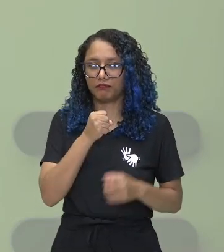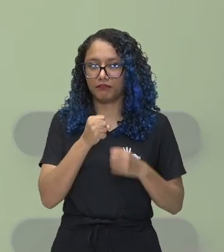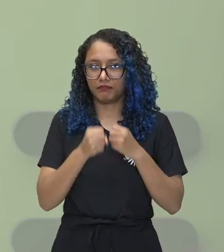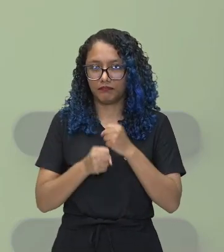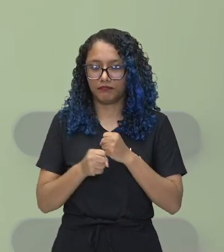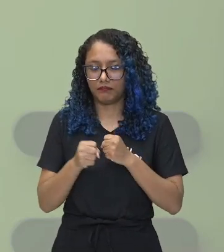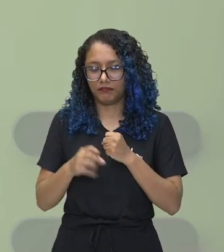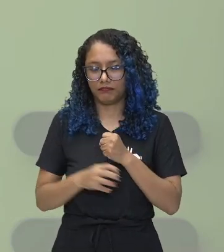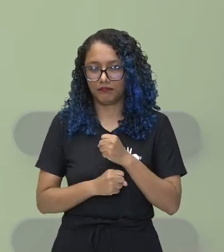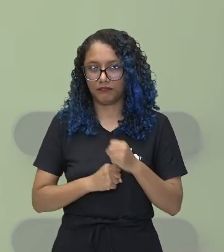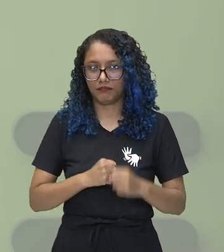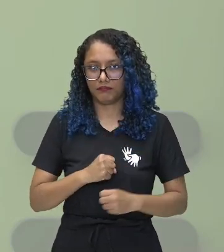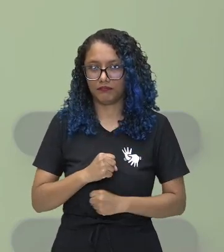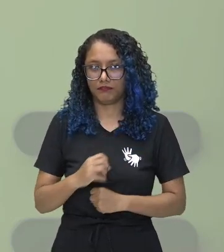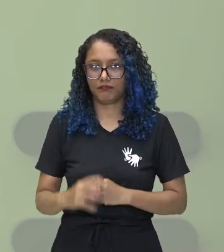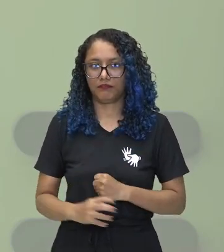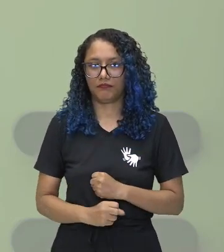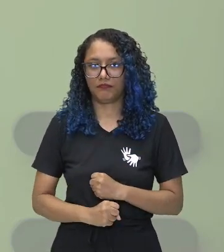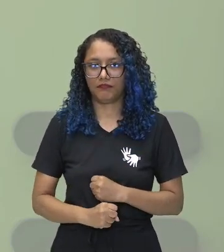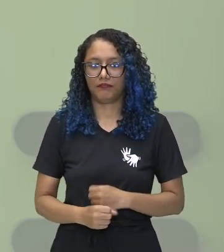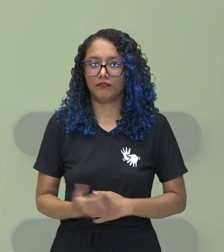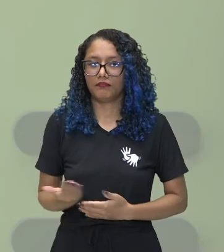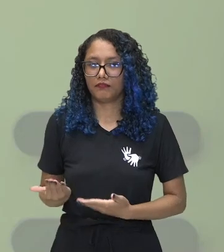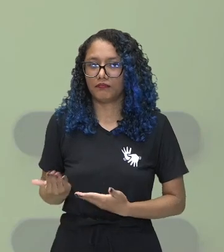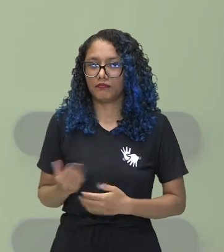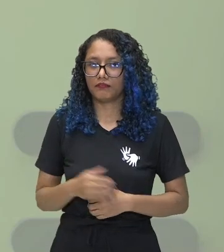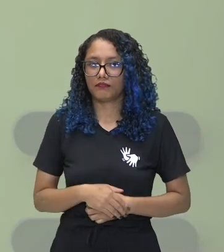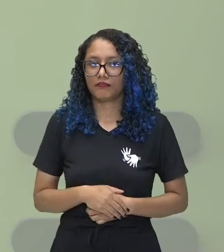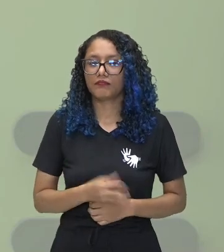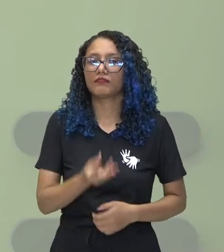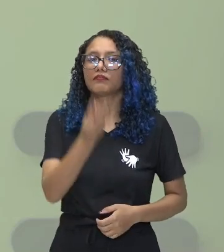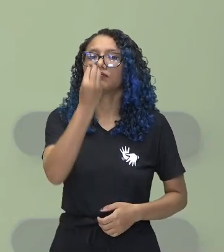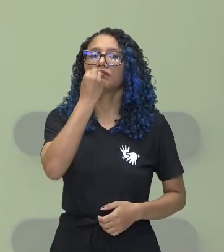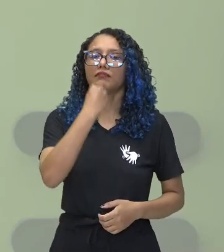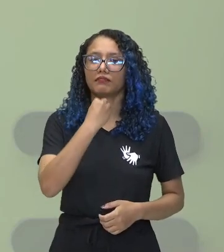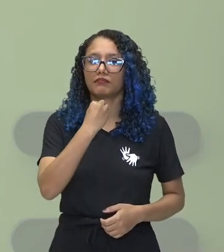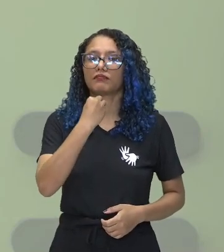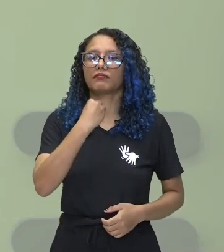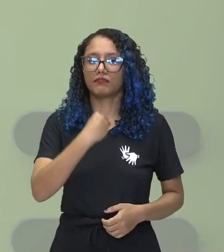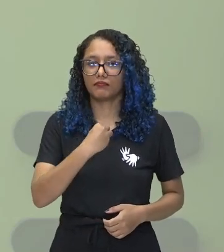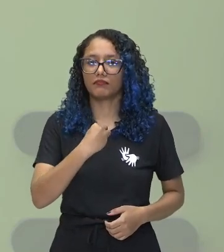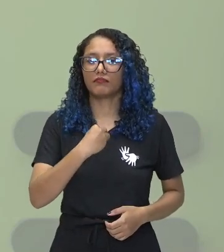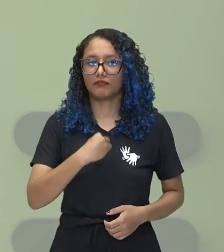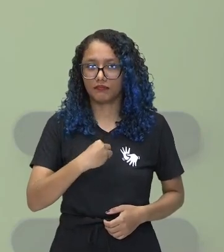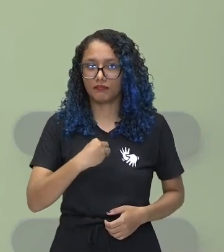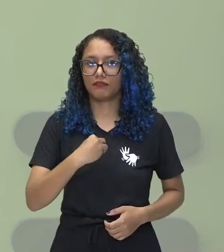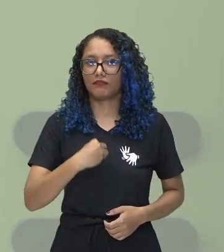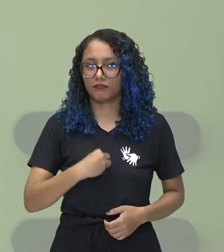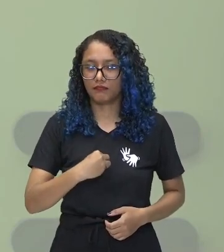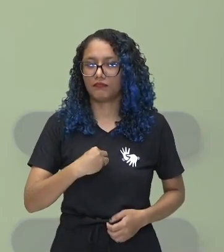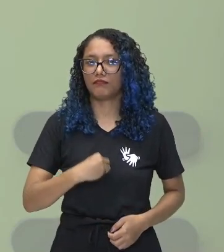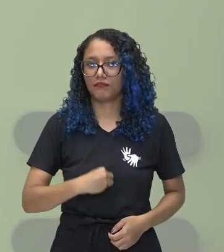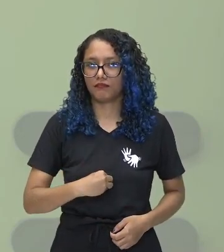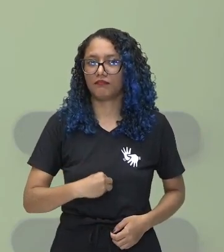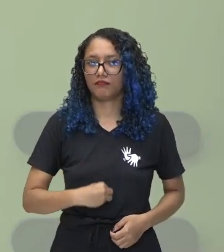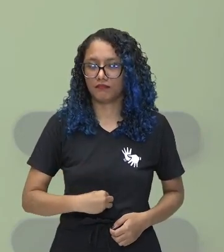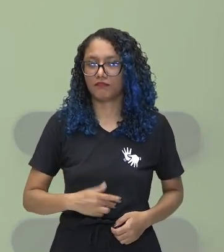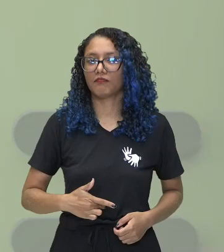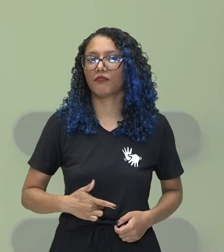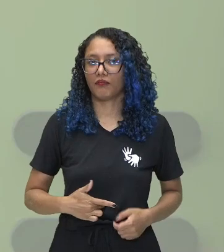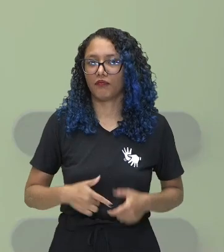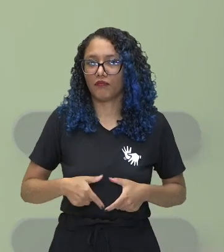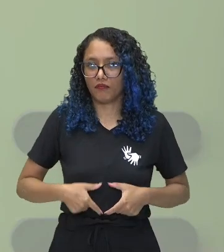está empurrando esse bolo alimentar até da cavidade da boca até o